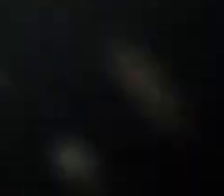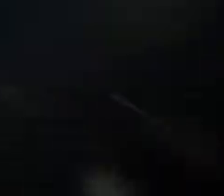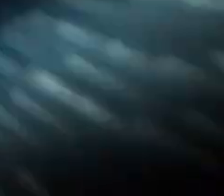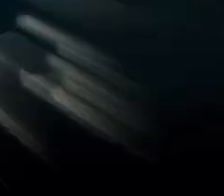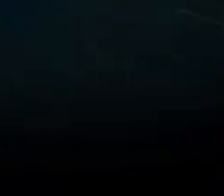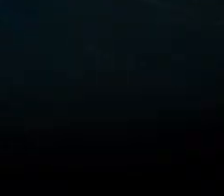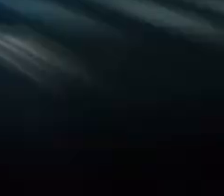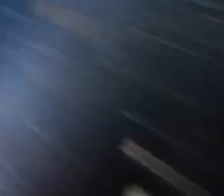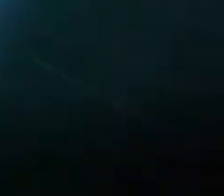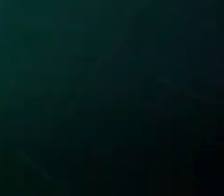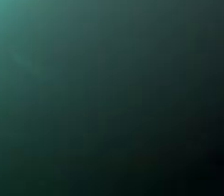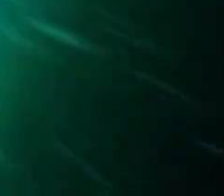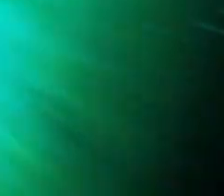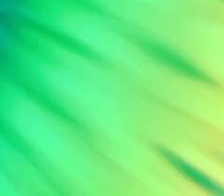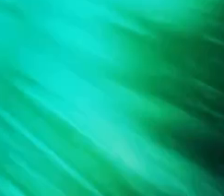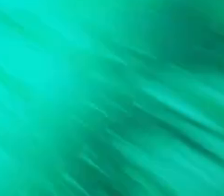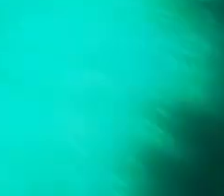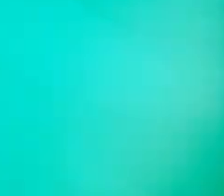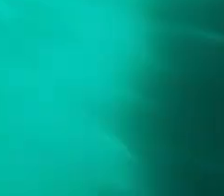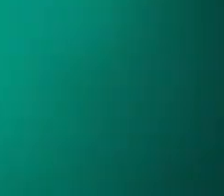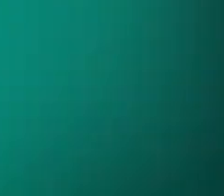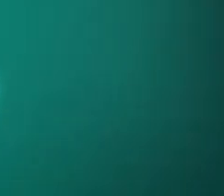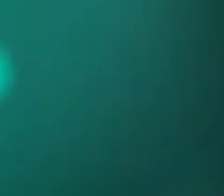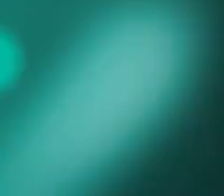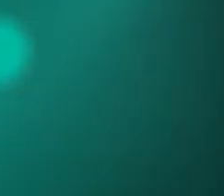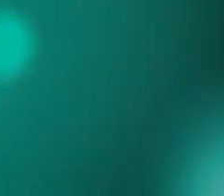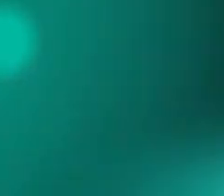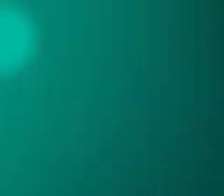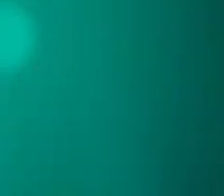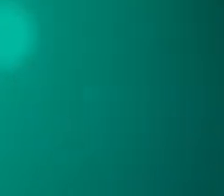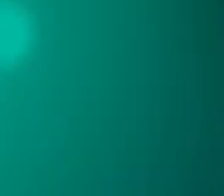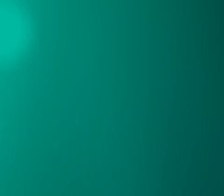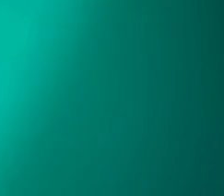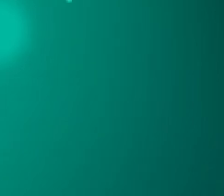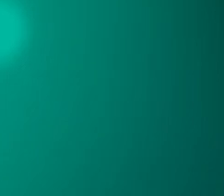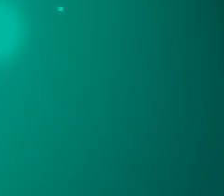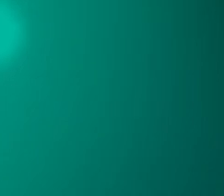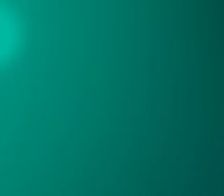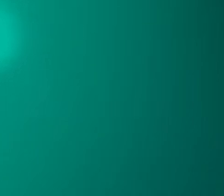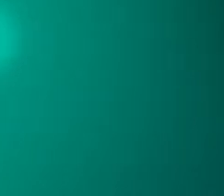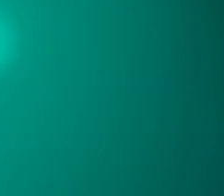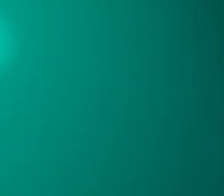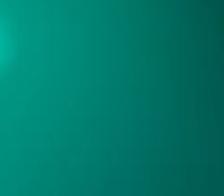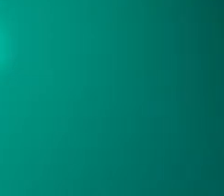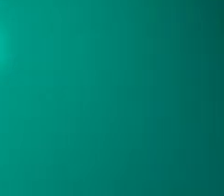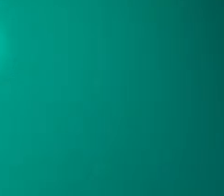E aí E aí E aí